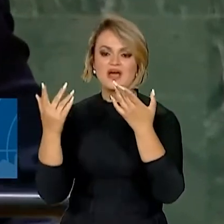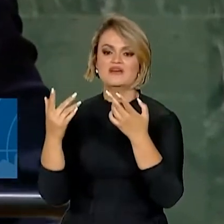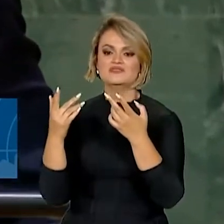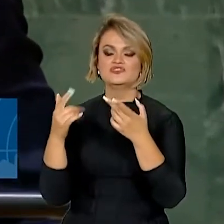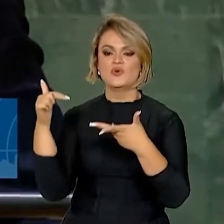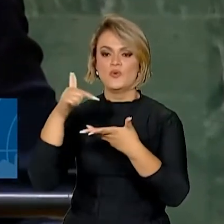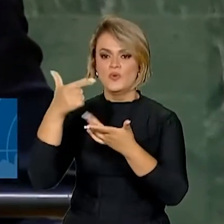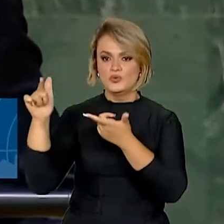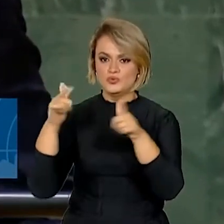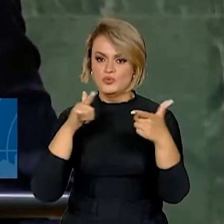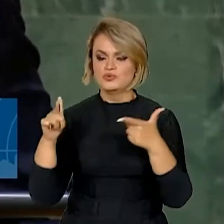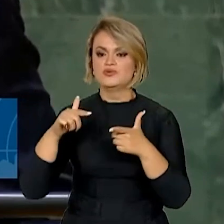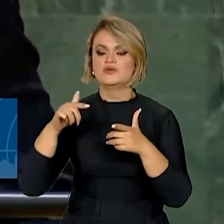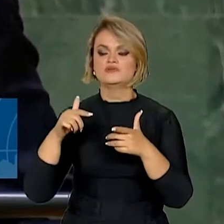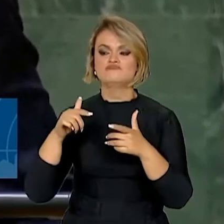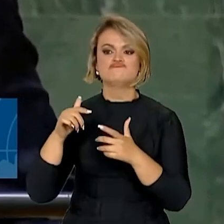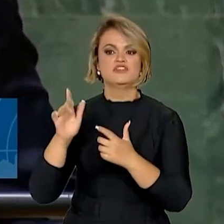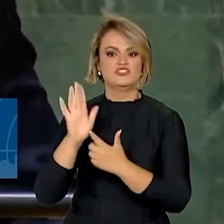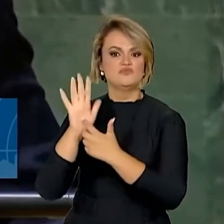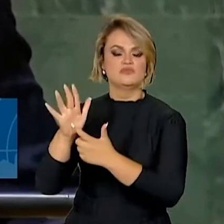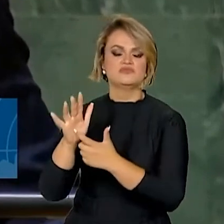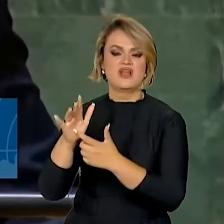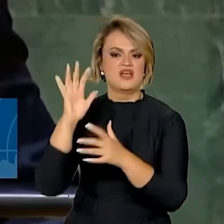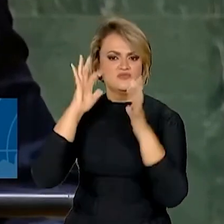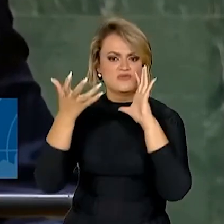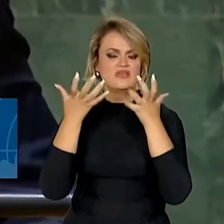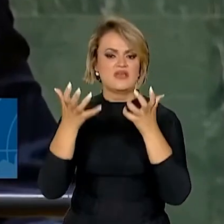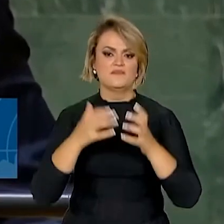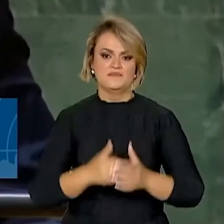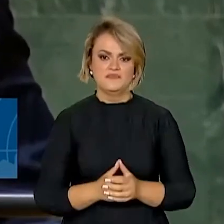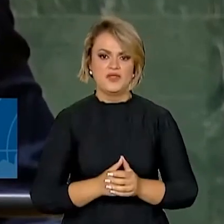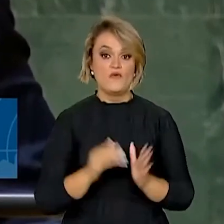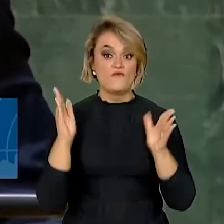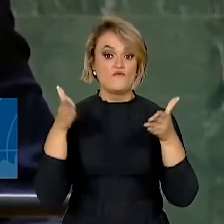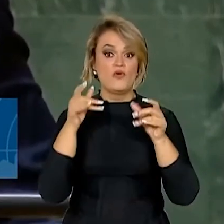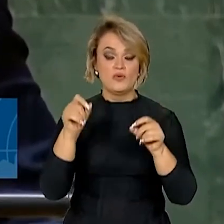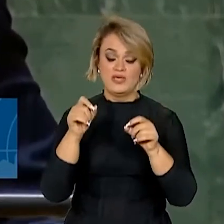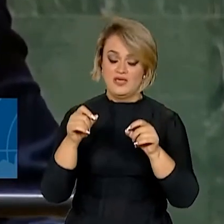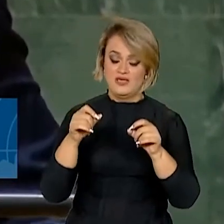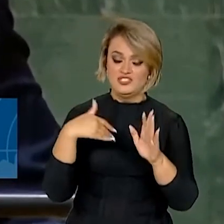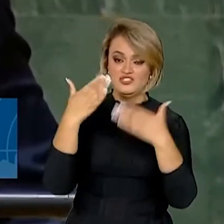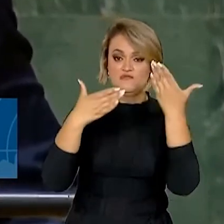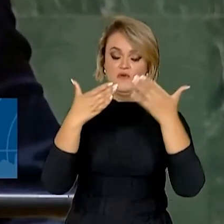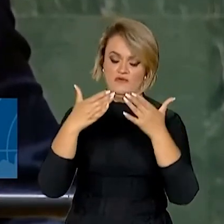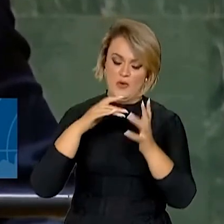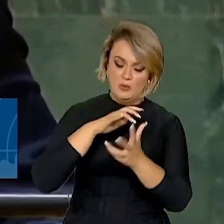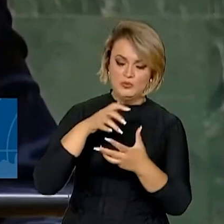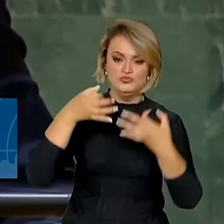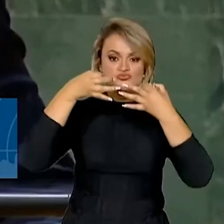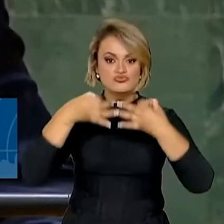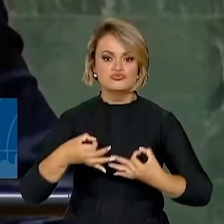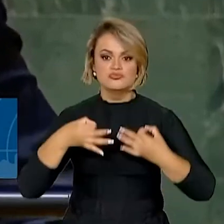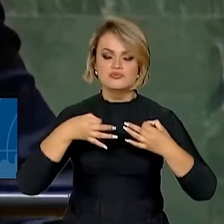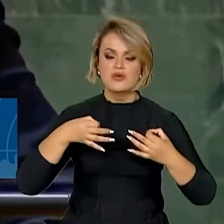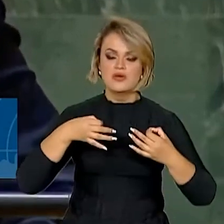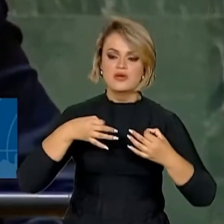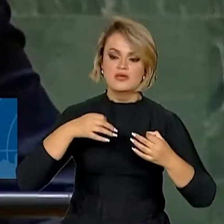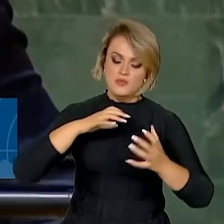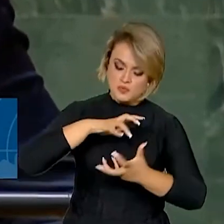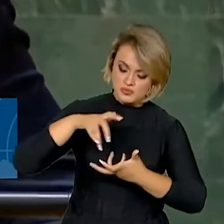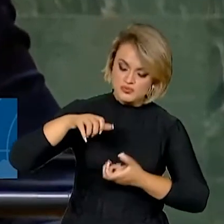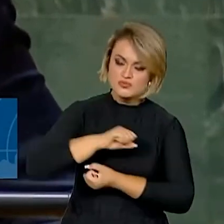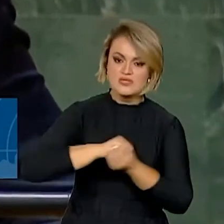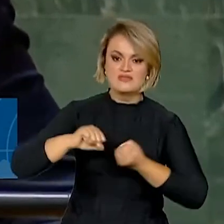e todas as suas dimensões. Sob o lema Construindo um Mundo Justo e um Planeta Sustentável,